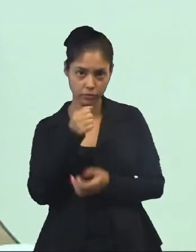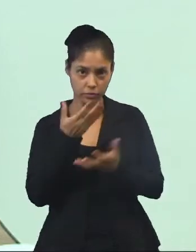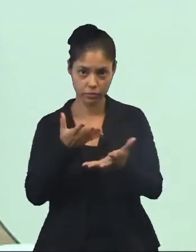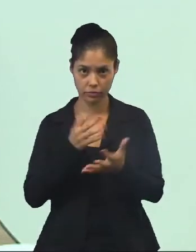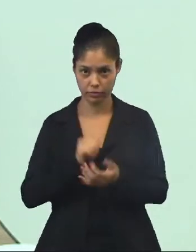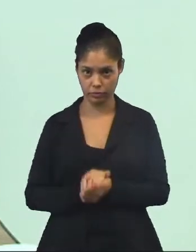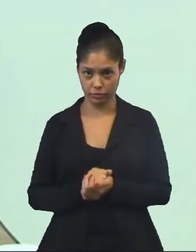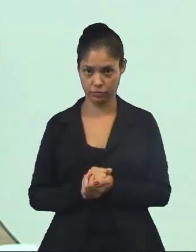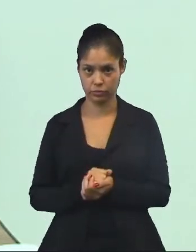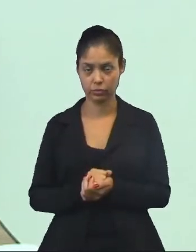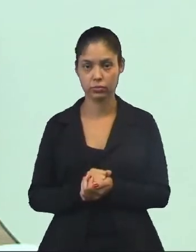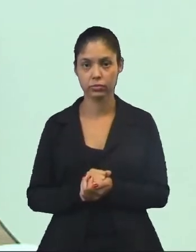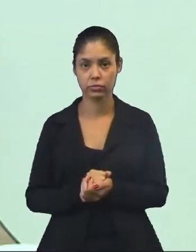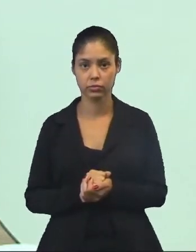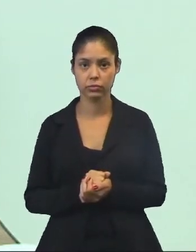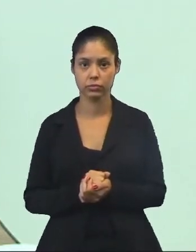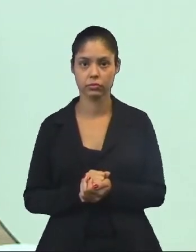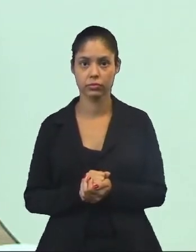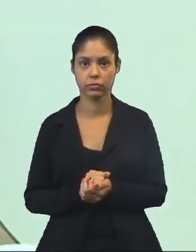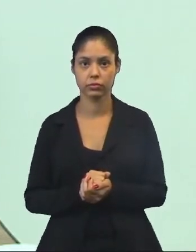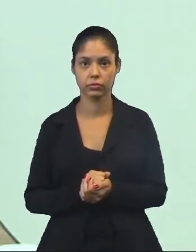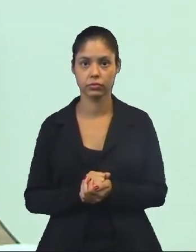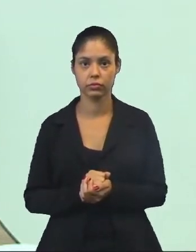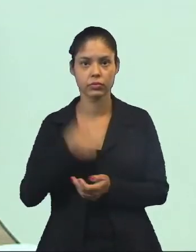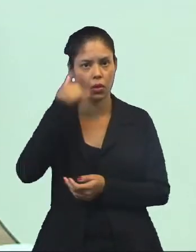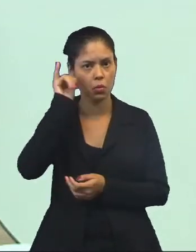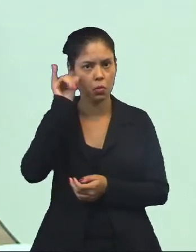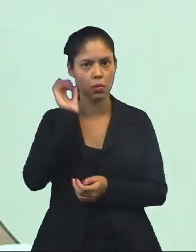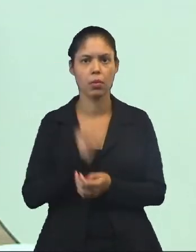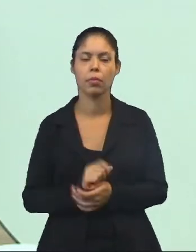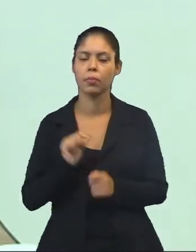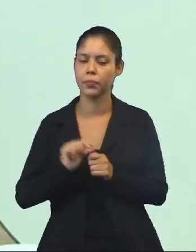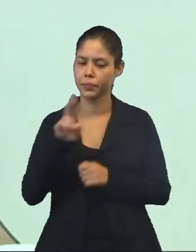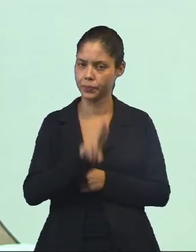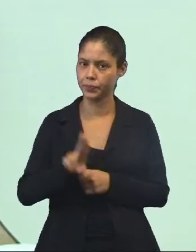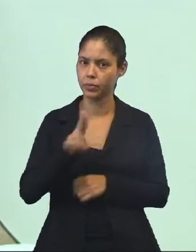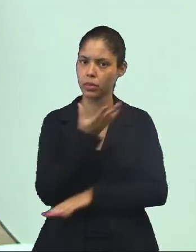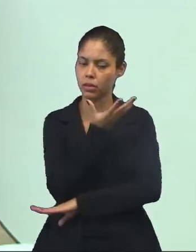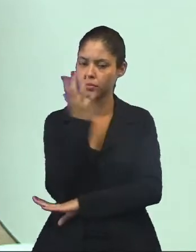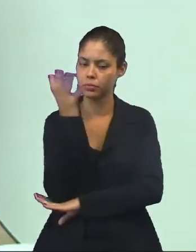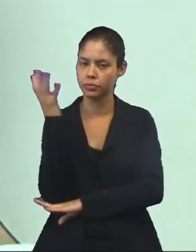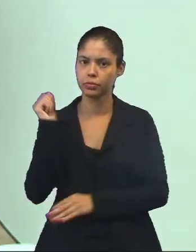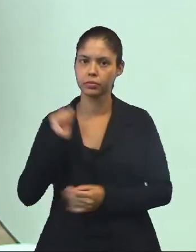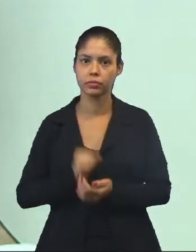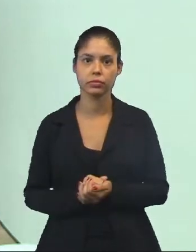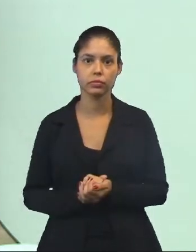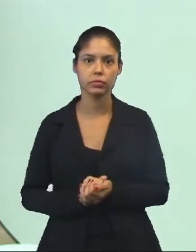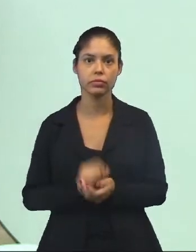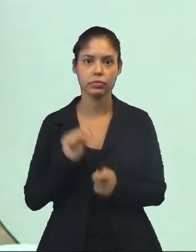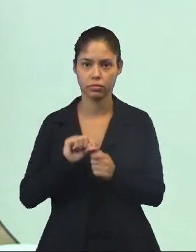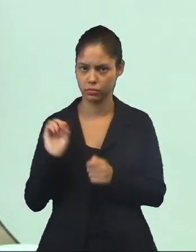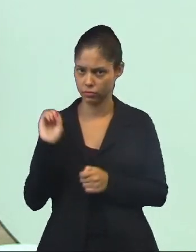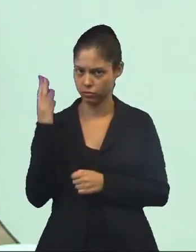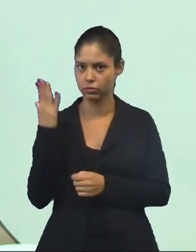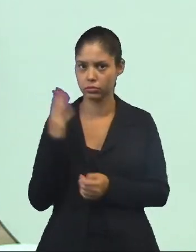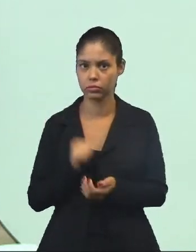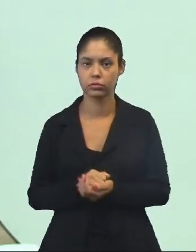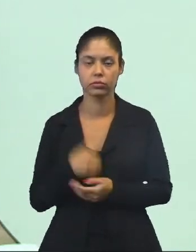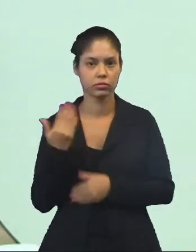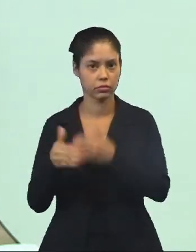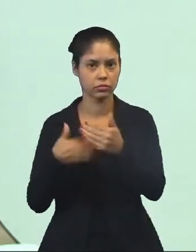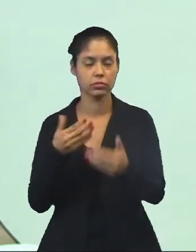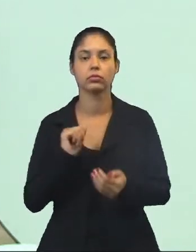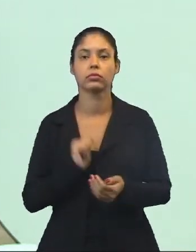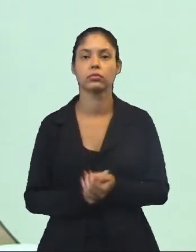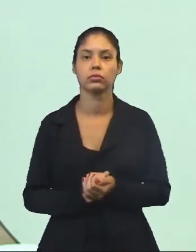dessa forma e o gado ele faz uso dessa planta, né, desse vegetal, no caso aqui, tá, que faz esse mesmo